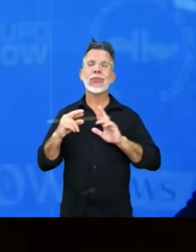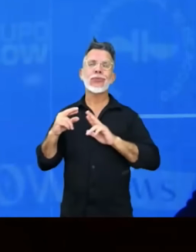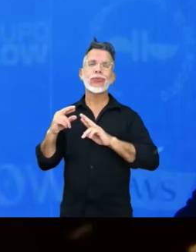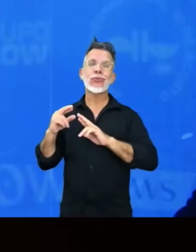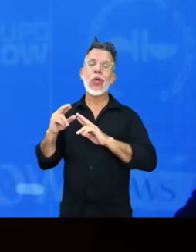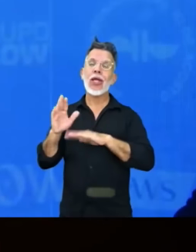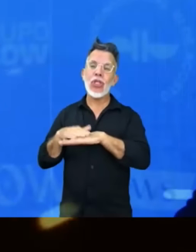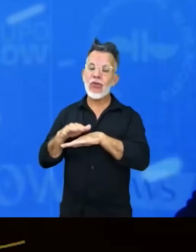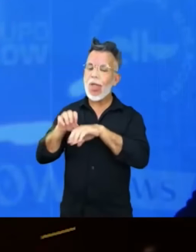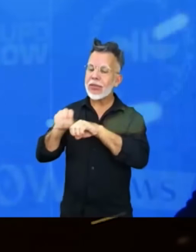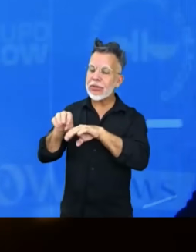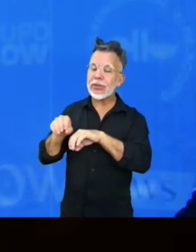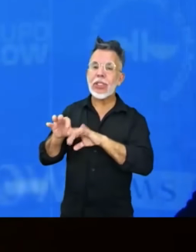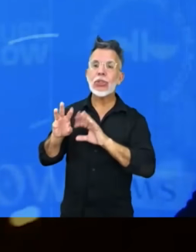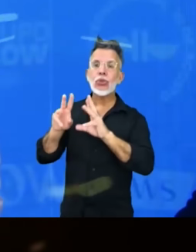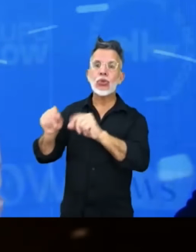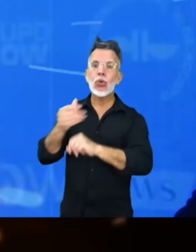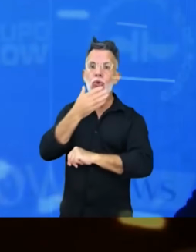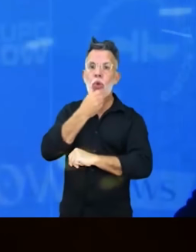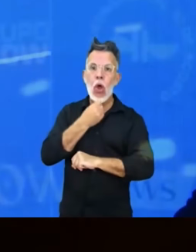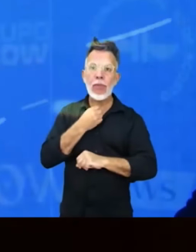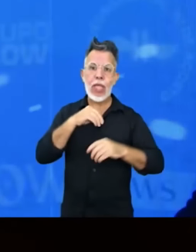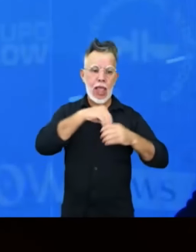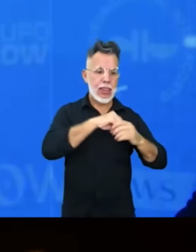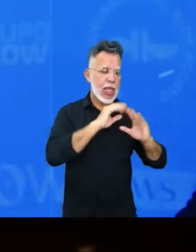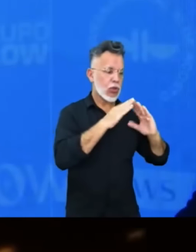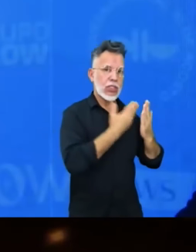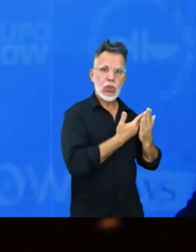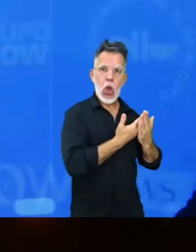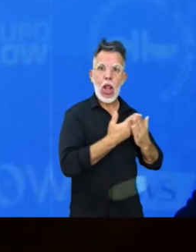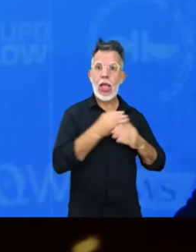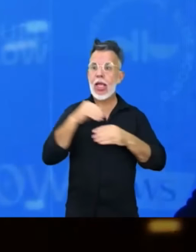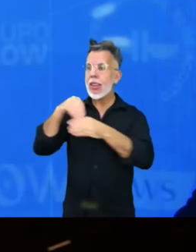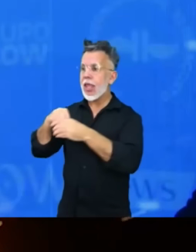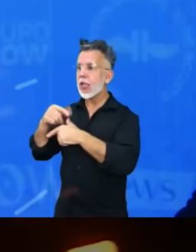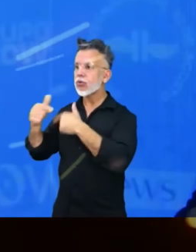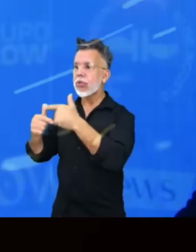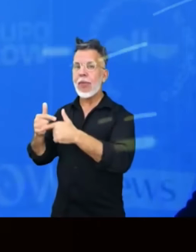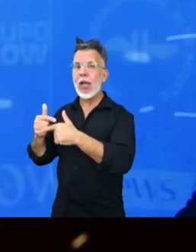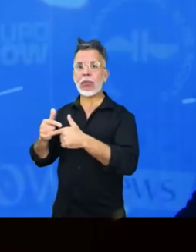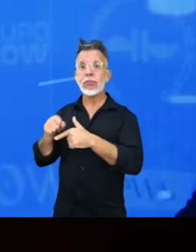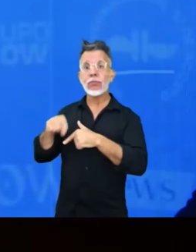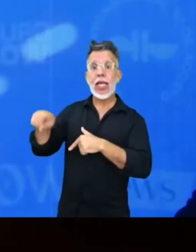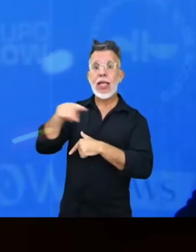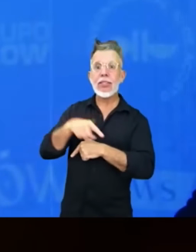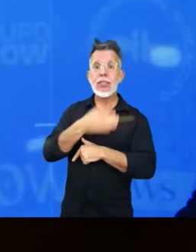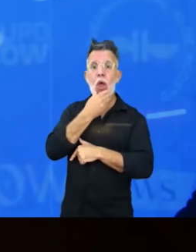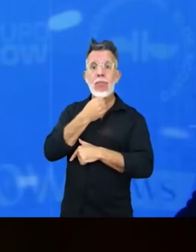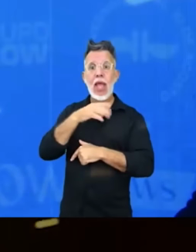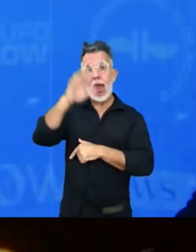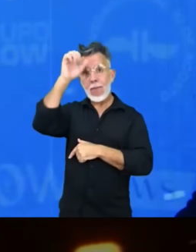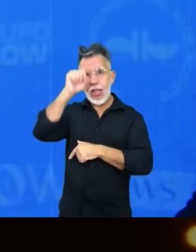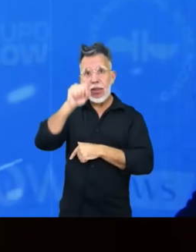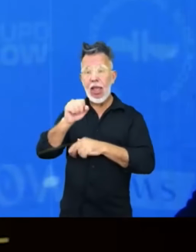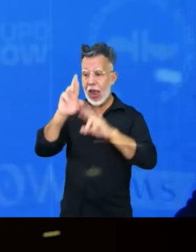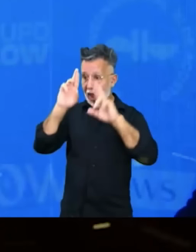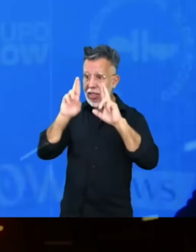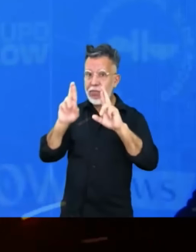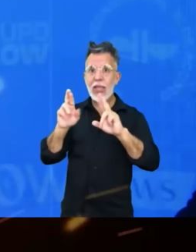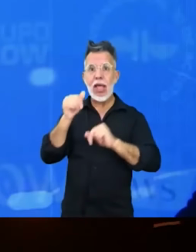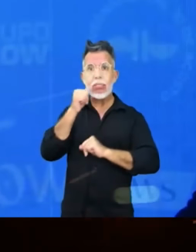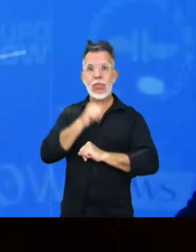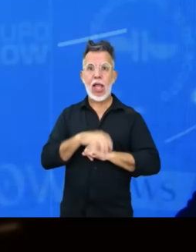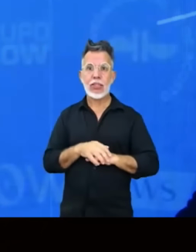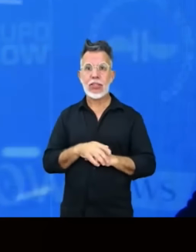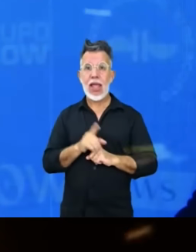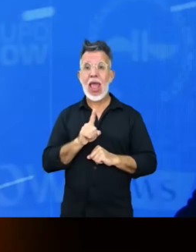trabalho em todos os lugares para eles aprenderem a respeitar as mulheres a não ter casos abafados de assédio sexual a